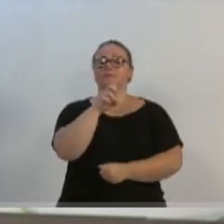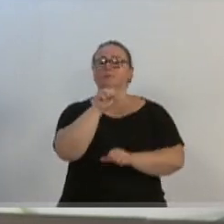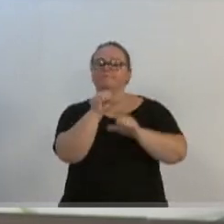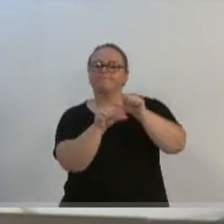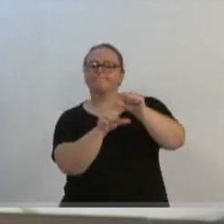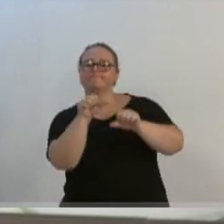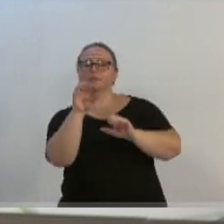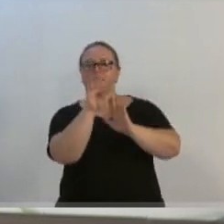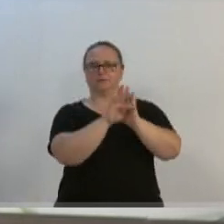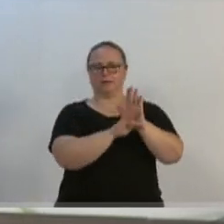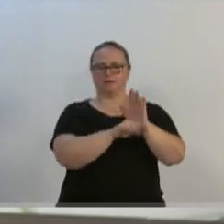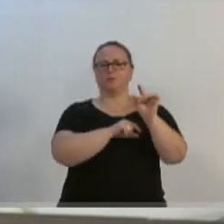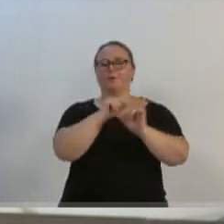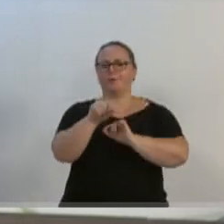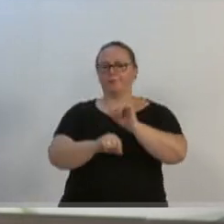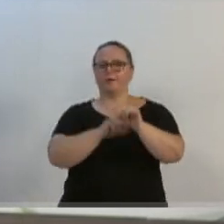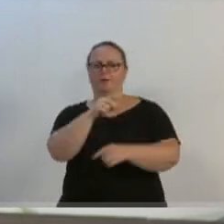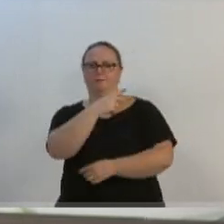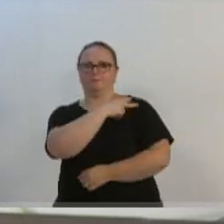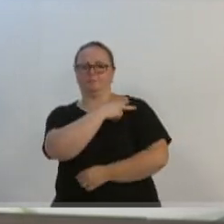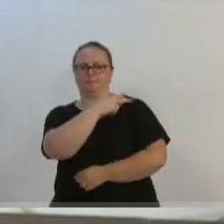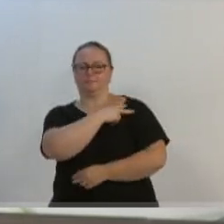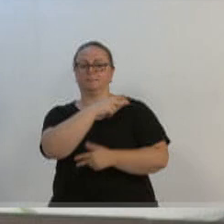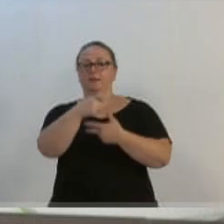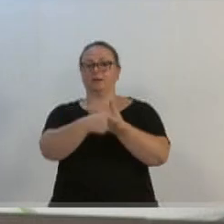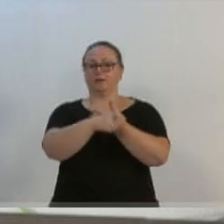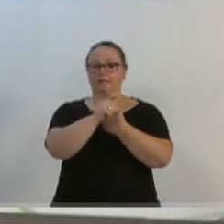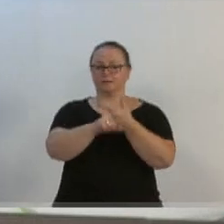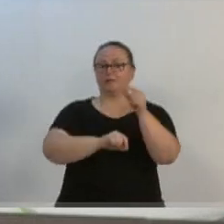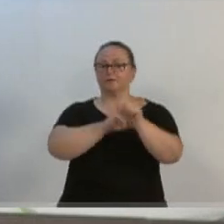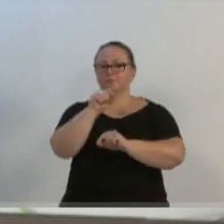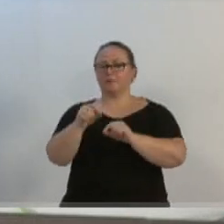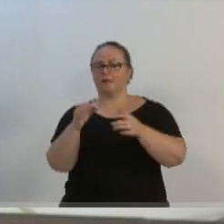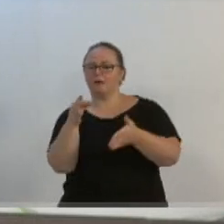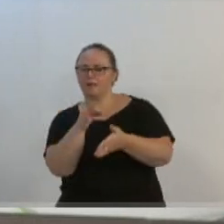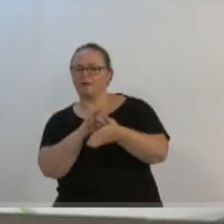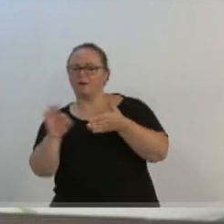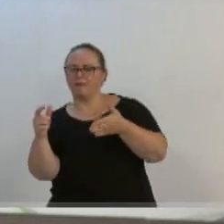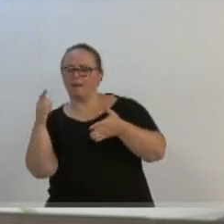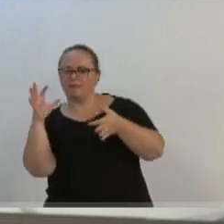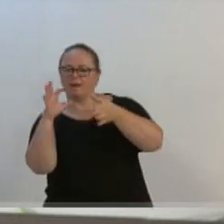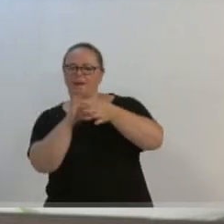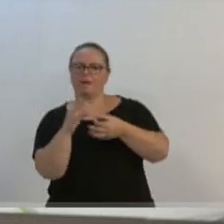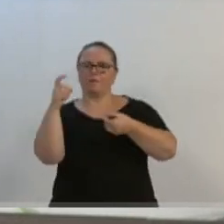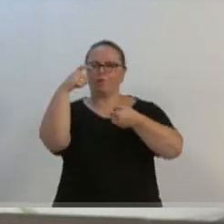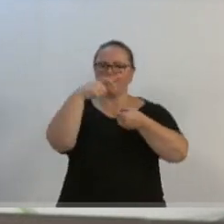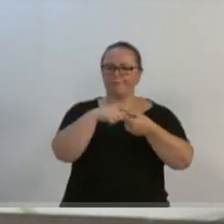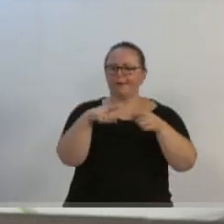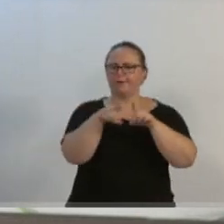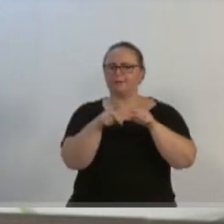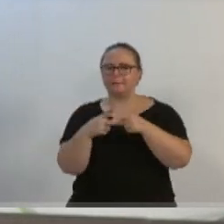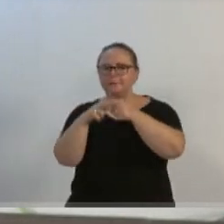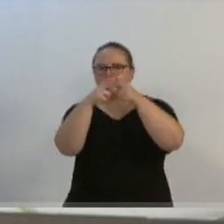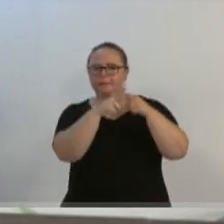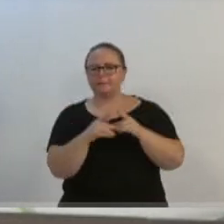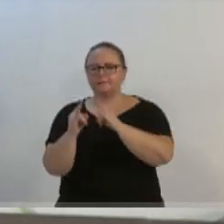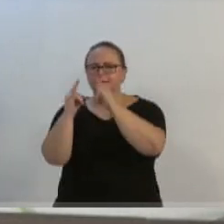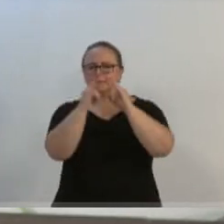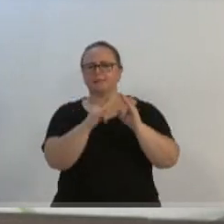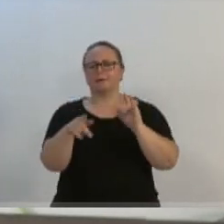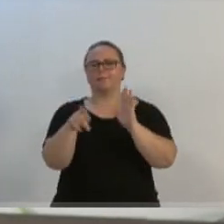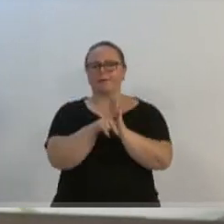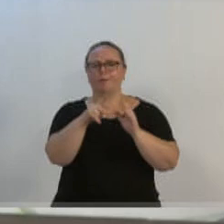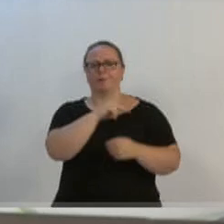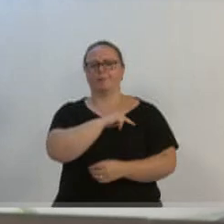Fica chefe do Poder Executivo autorizado a firmar termos de cooperação, convênios e outros ajustes com instituições públicas e